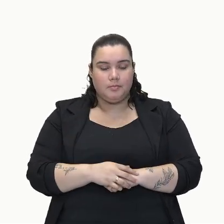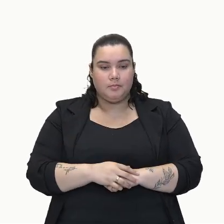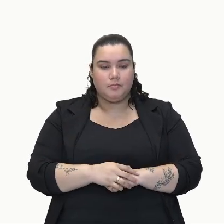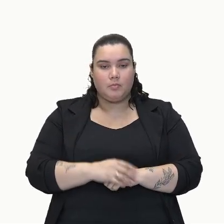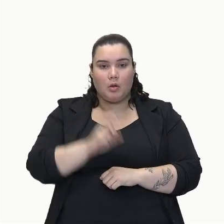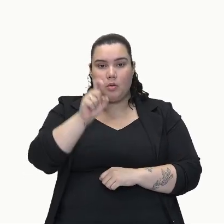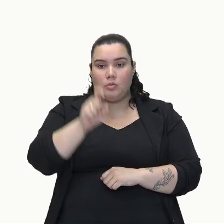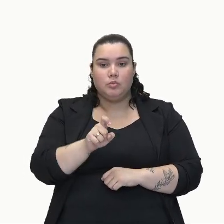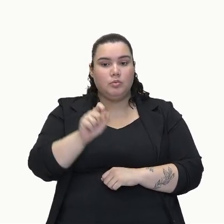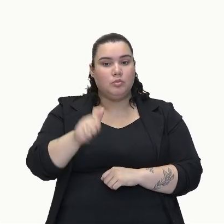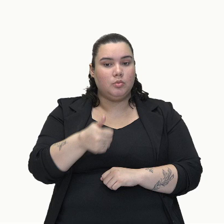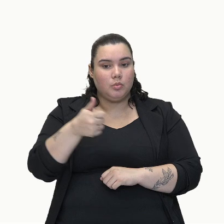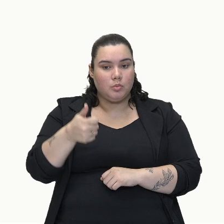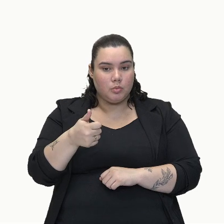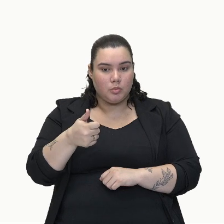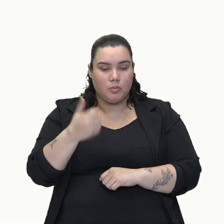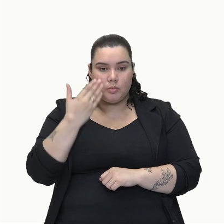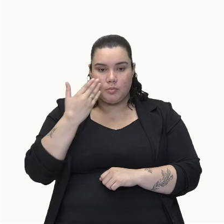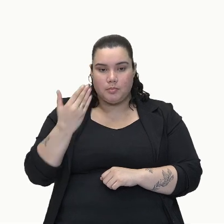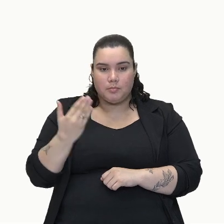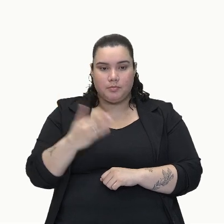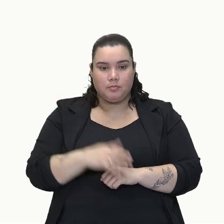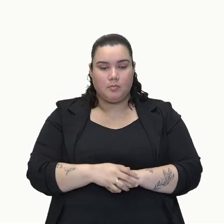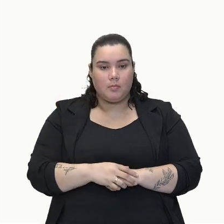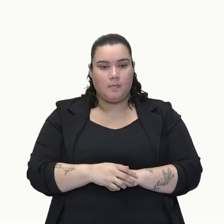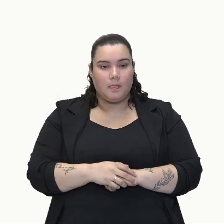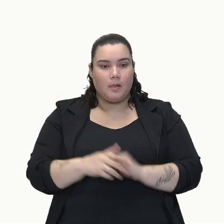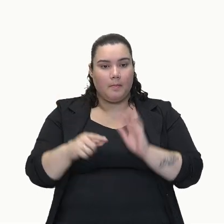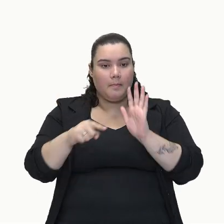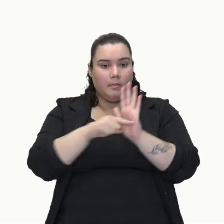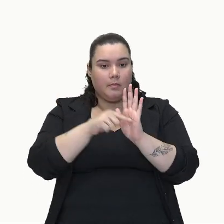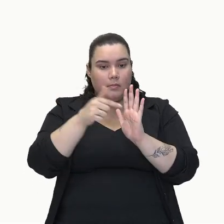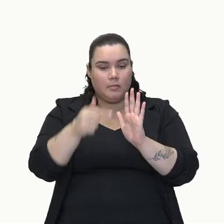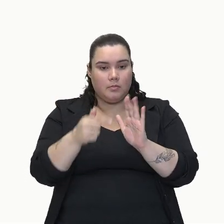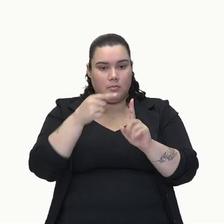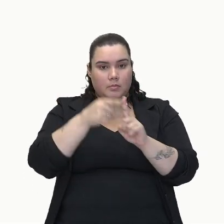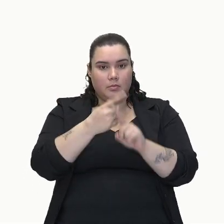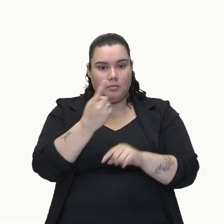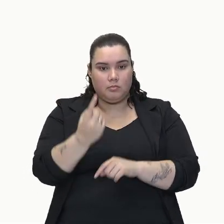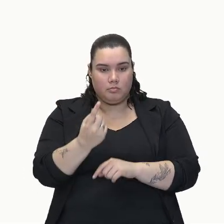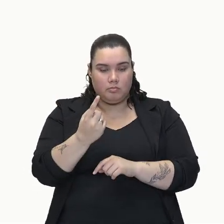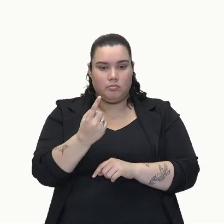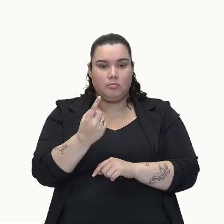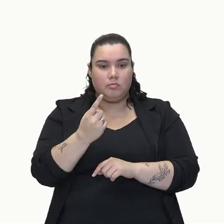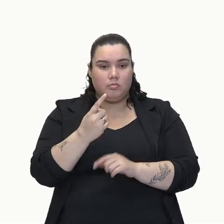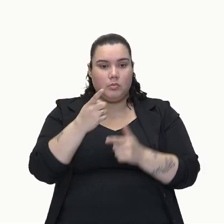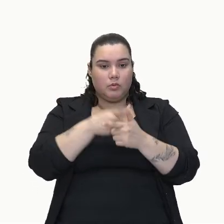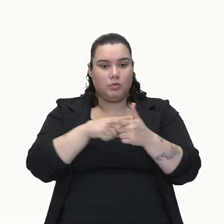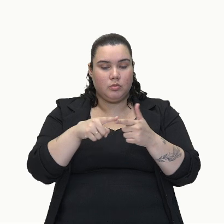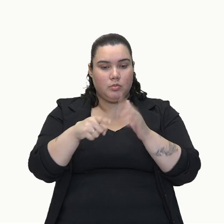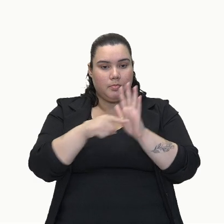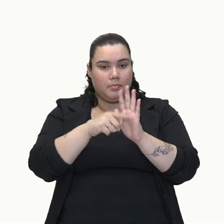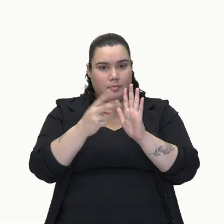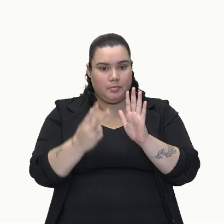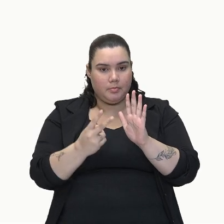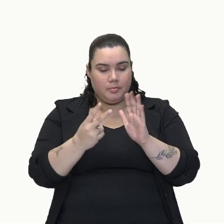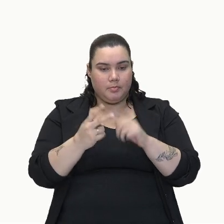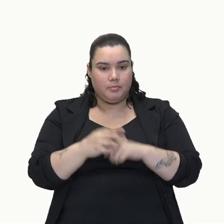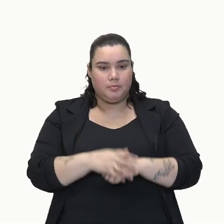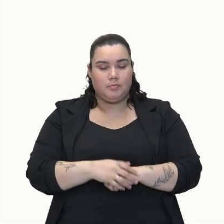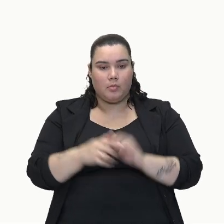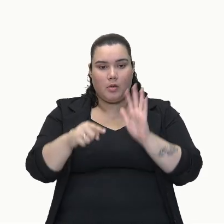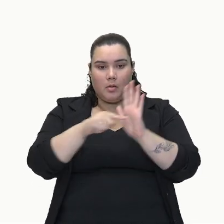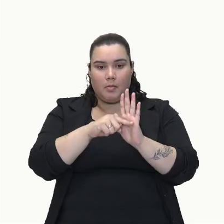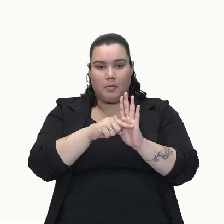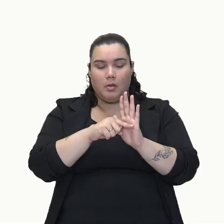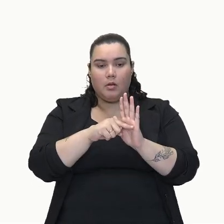E agora nós temos o primeiro valor de x, que vai ser menos 7 mais 1 dividido por menos 2.